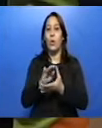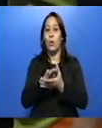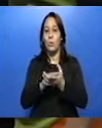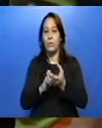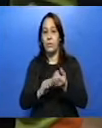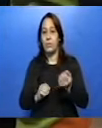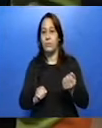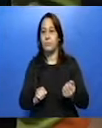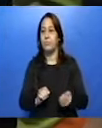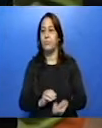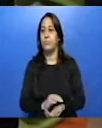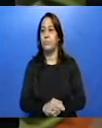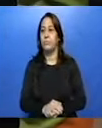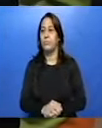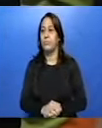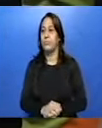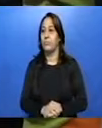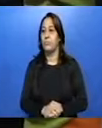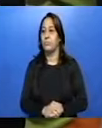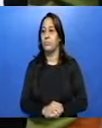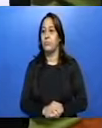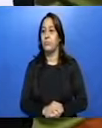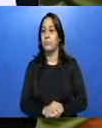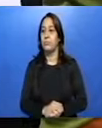Cera, gira,